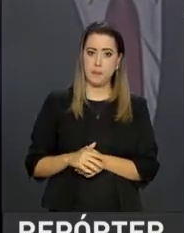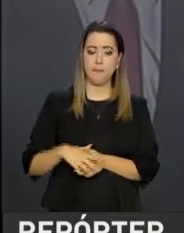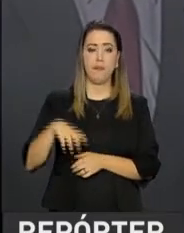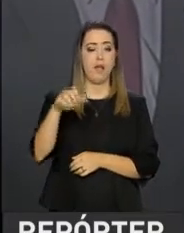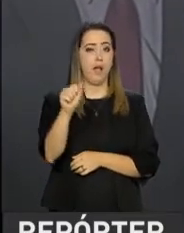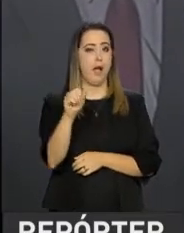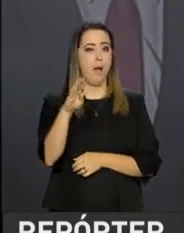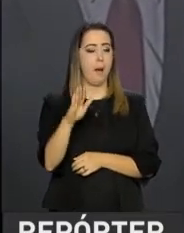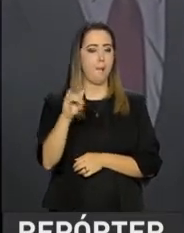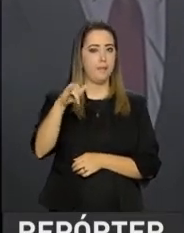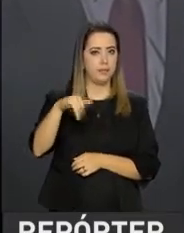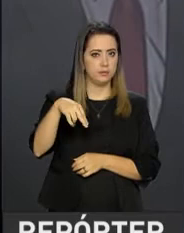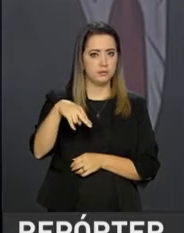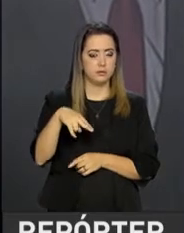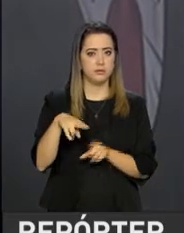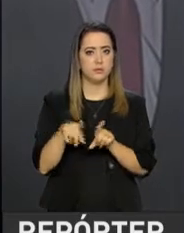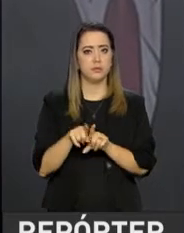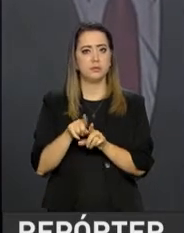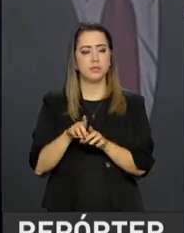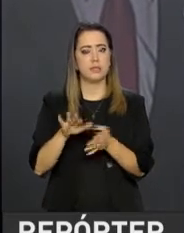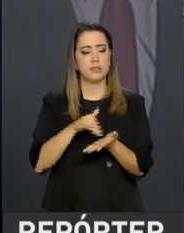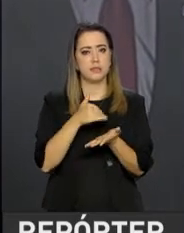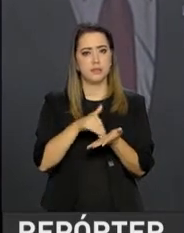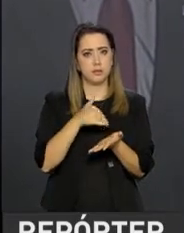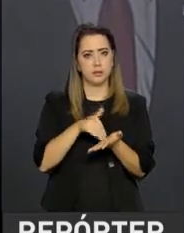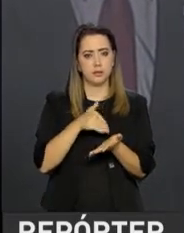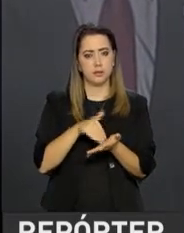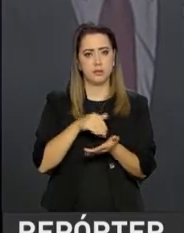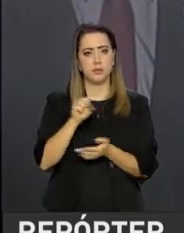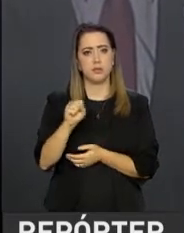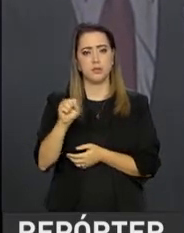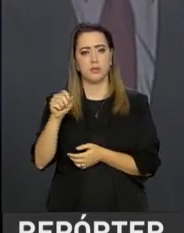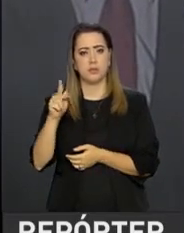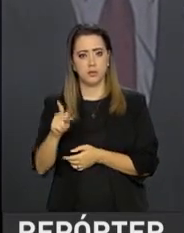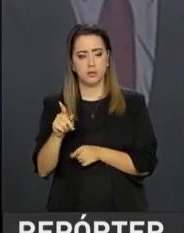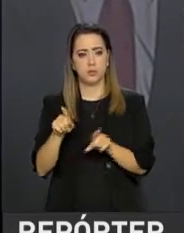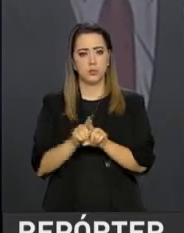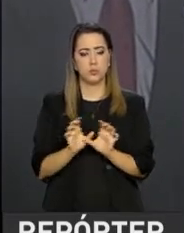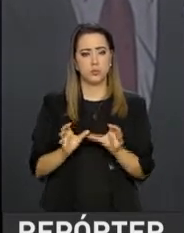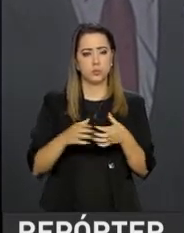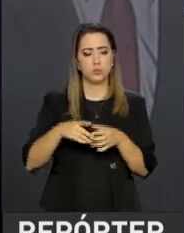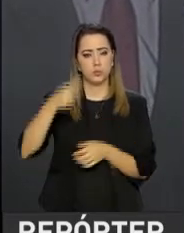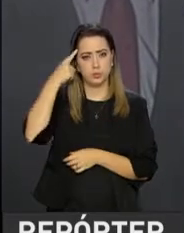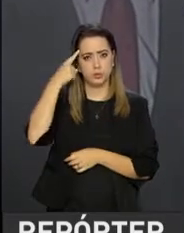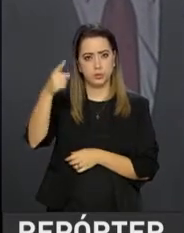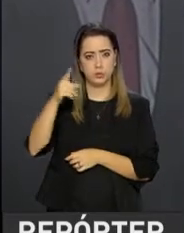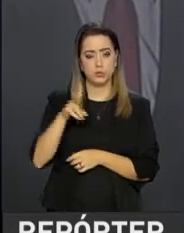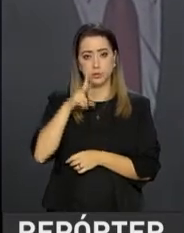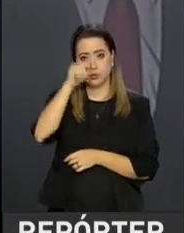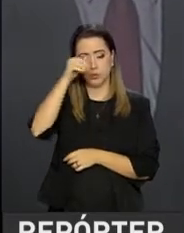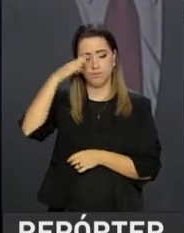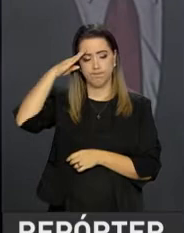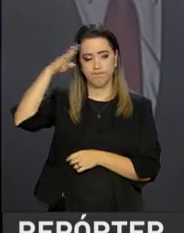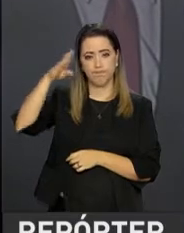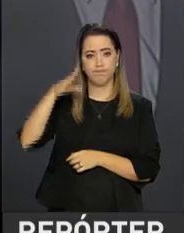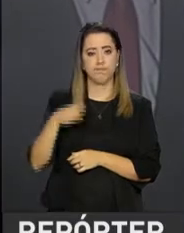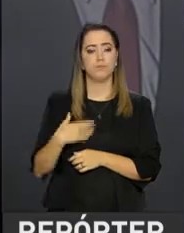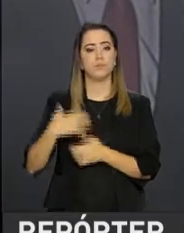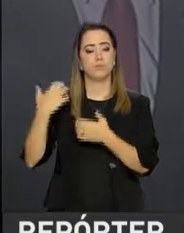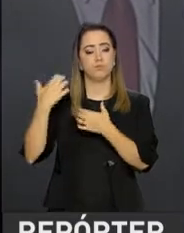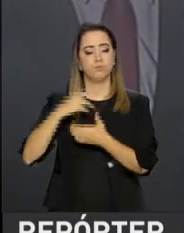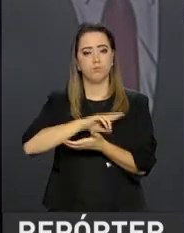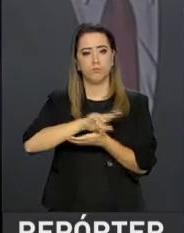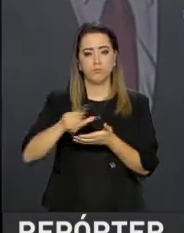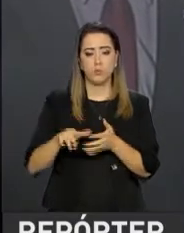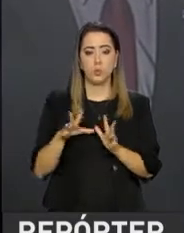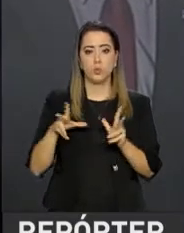ABIN, a Secretaria Nacional de Segurança Pública e a Inteligência das Forças Armadas, Marinha, Exército e